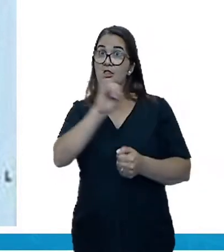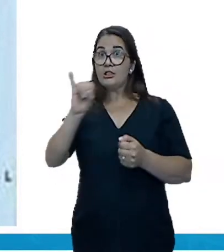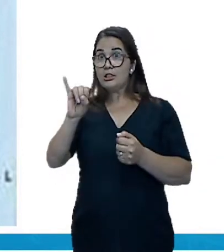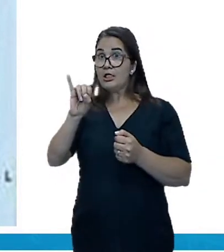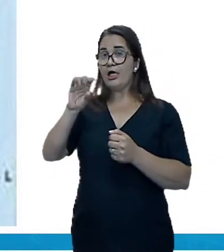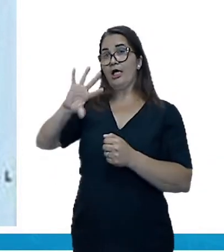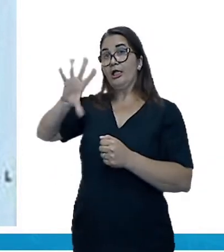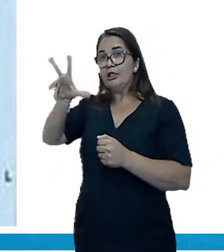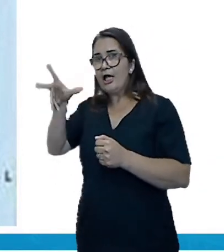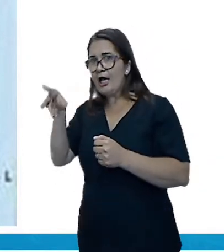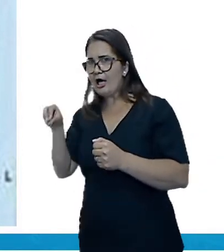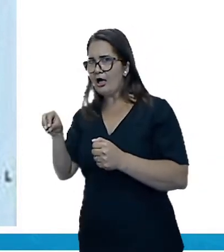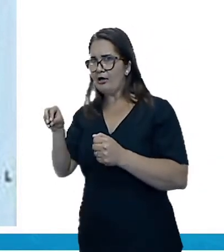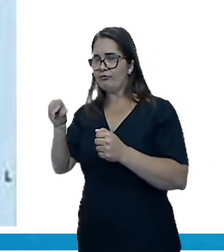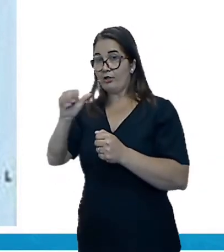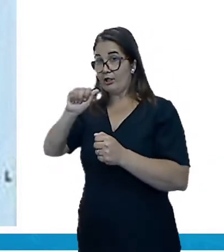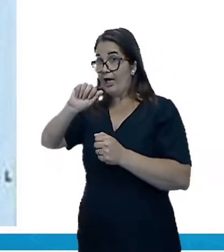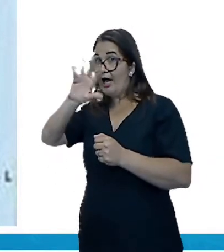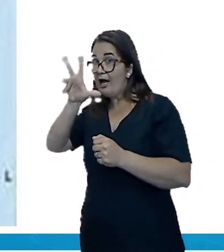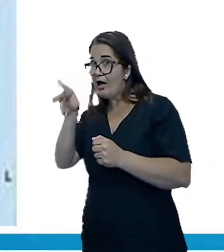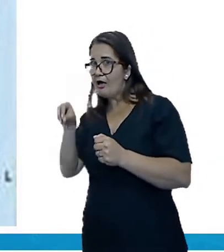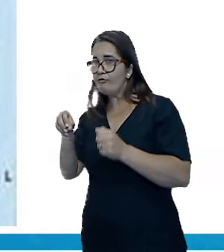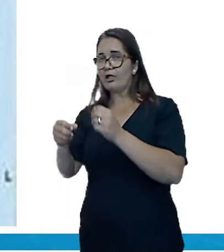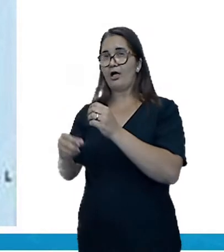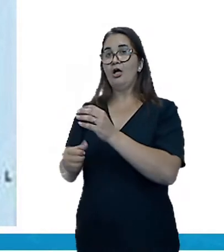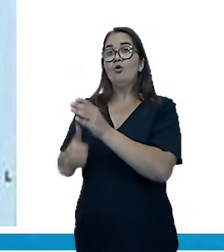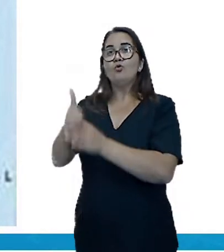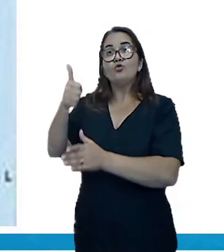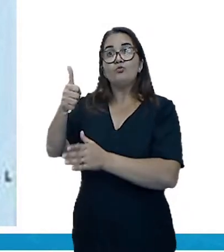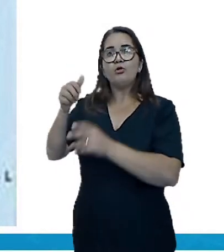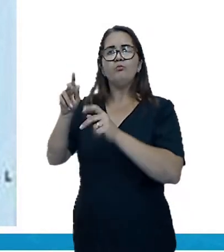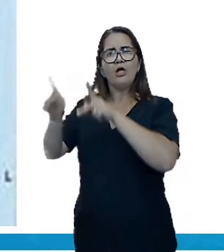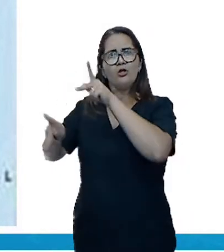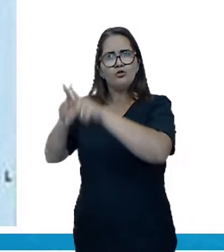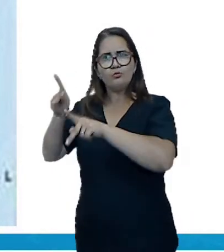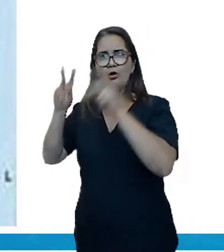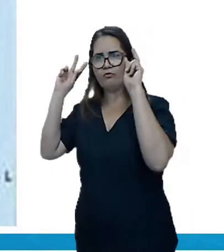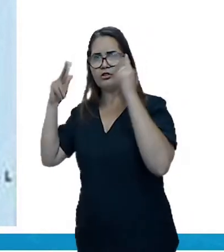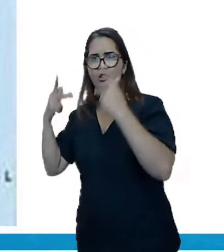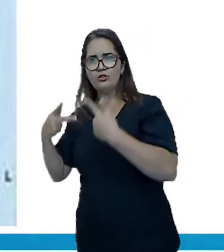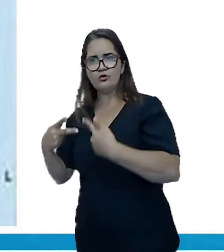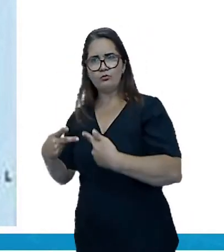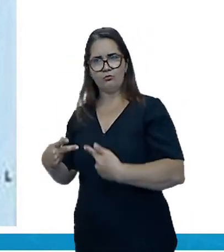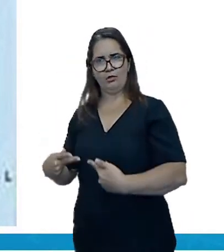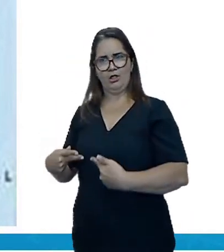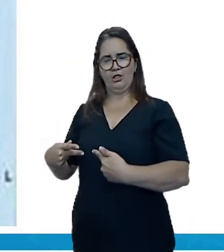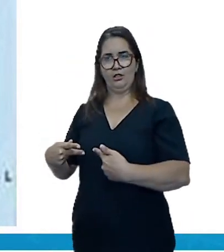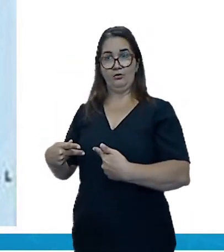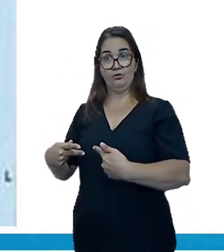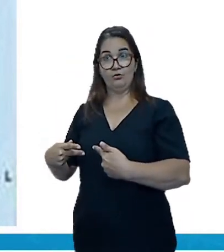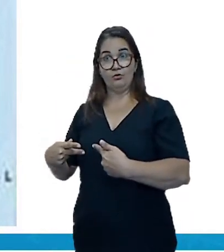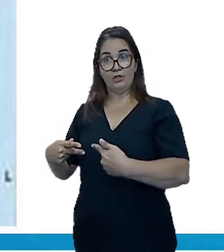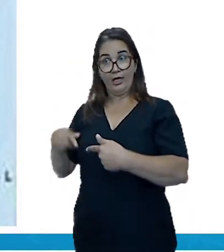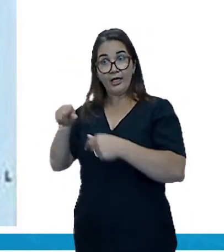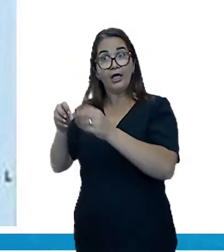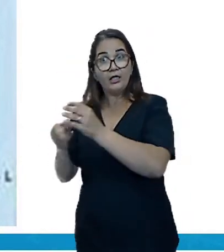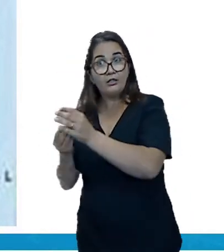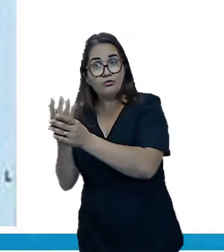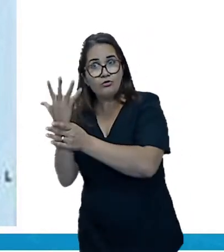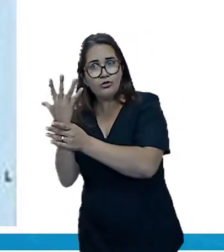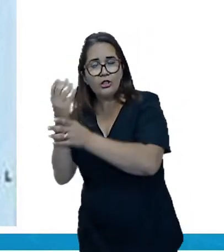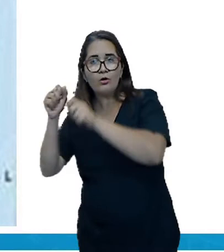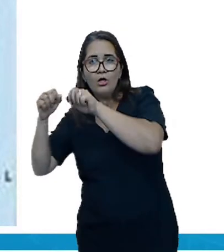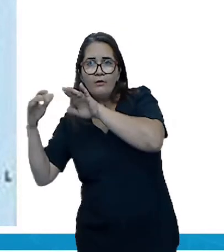da África e percorreram a Ásia, a Europa, as Américas, também a Oceania,